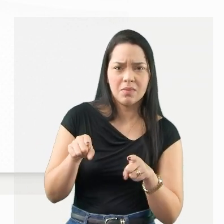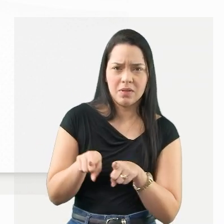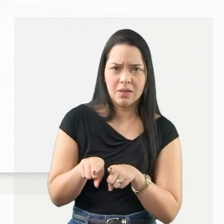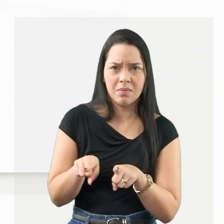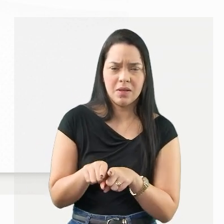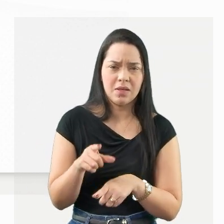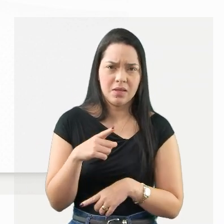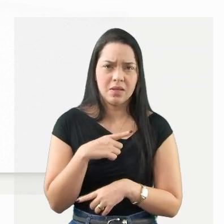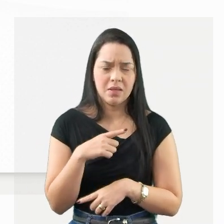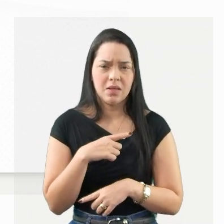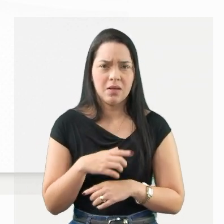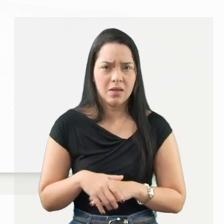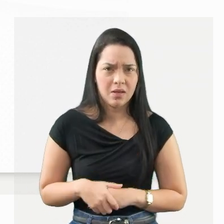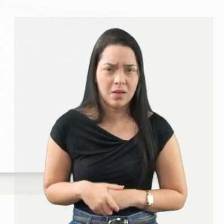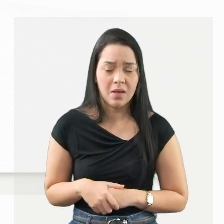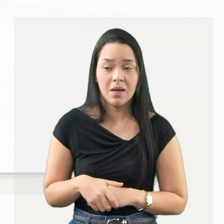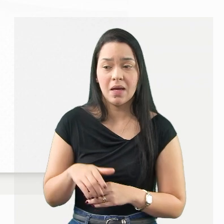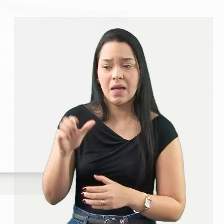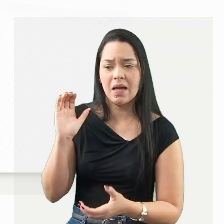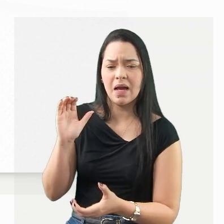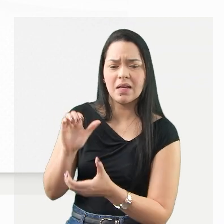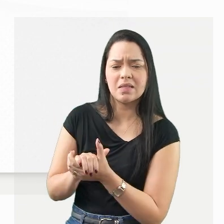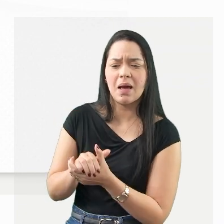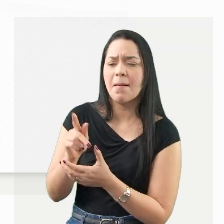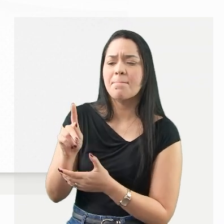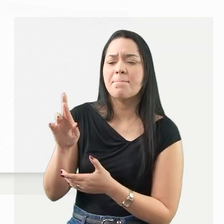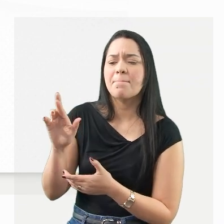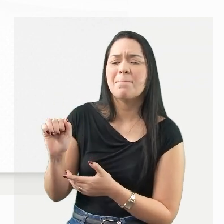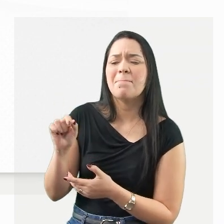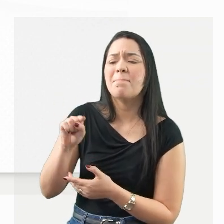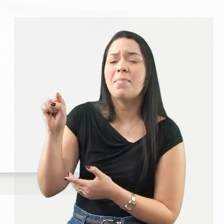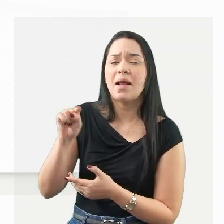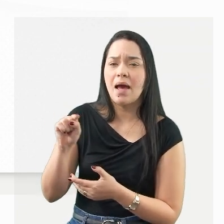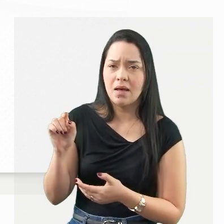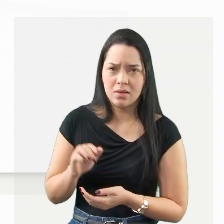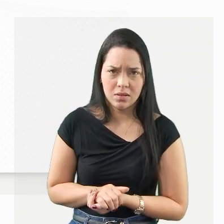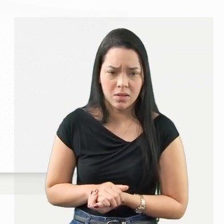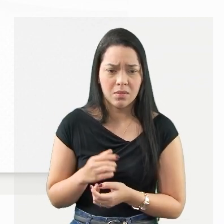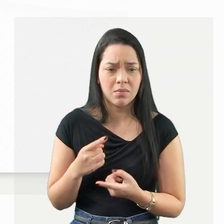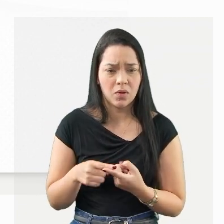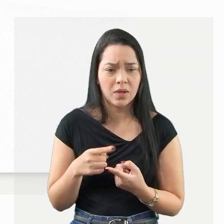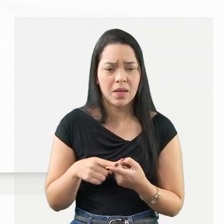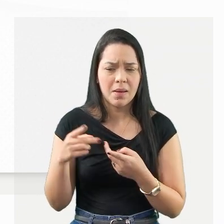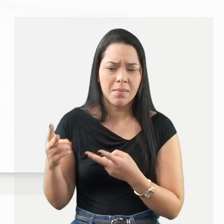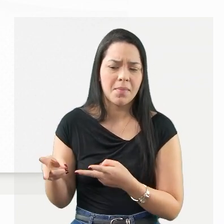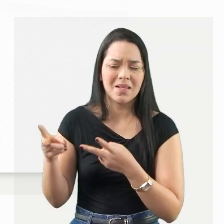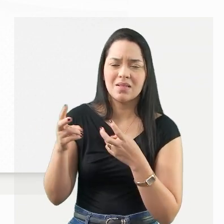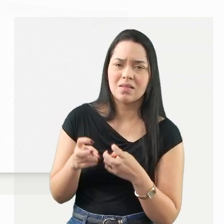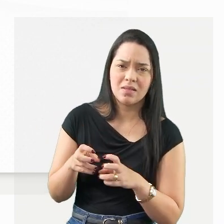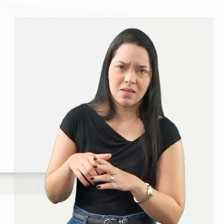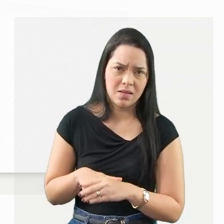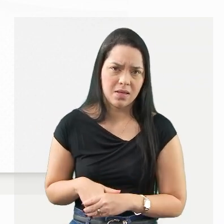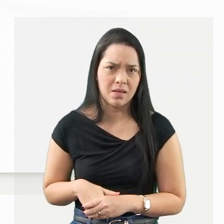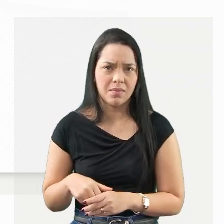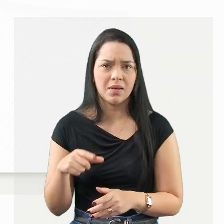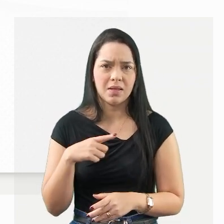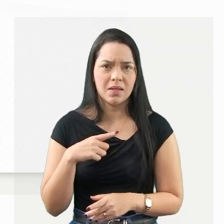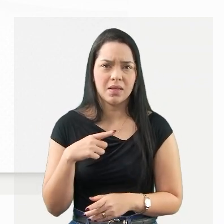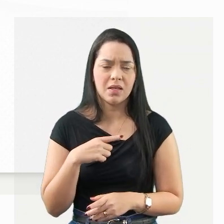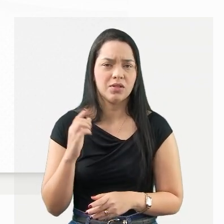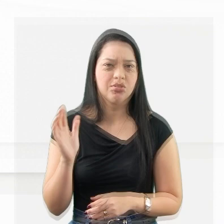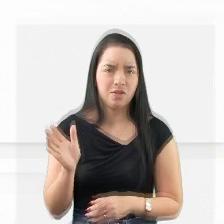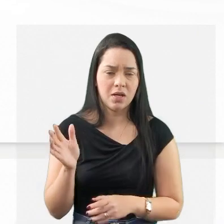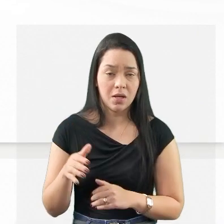linguagem coloquial, para casar. Por que será que nesse gênero textual a gente percebe essa presença da linguagem